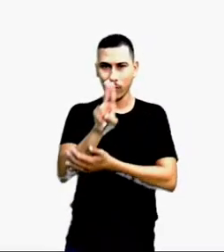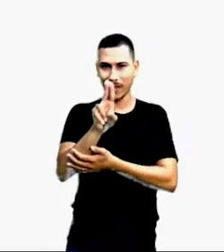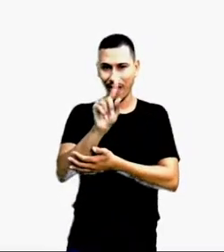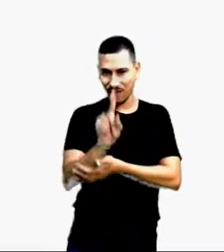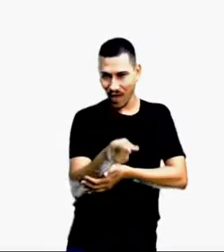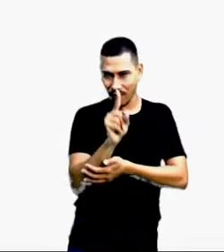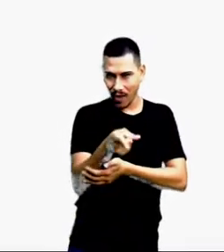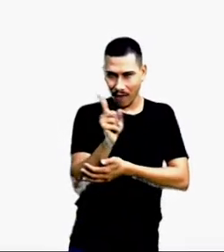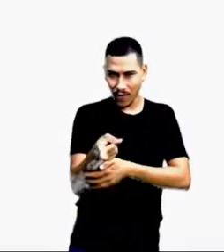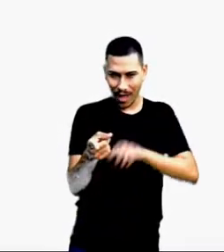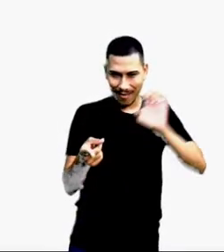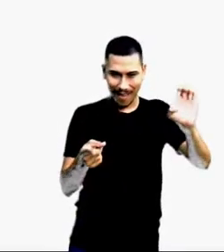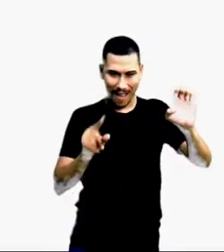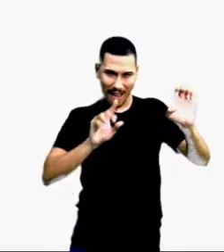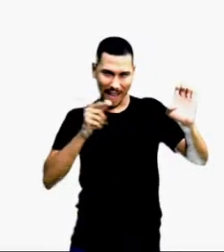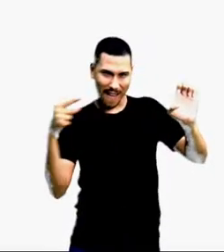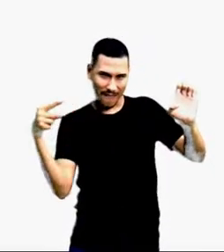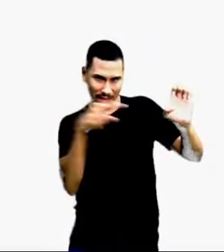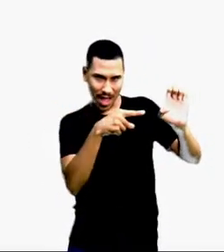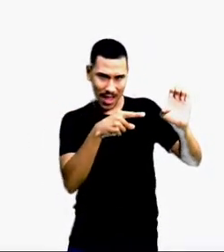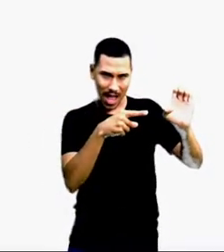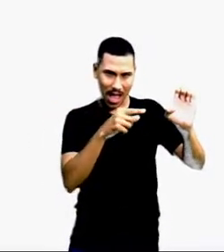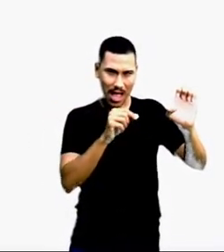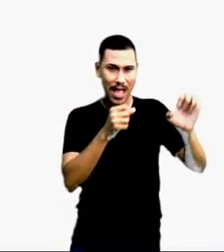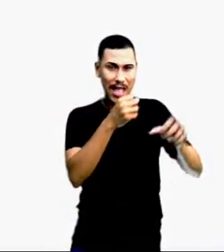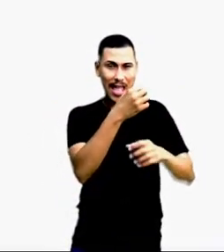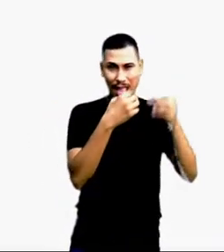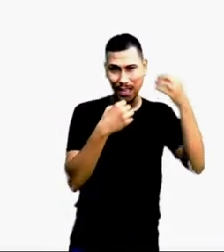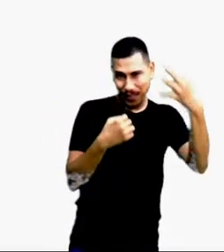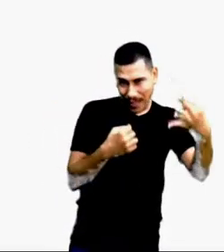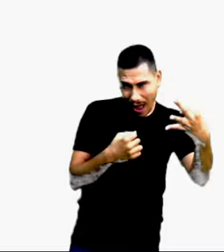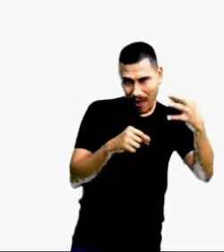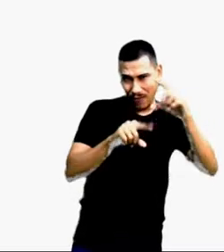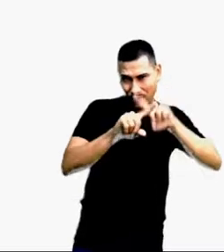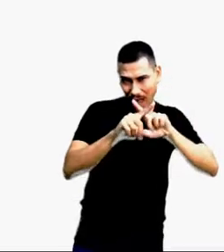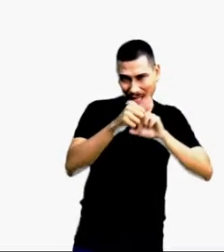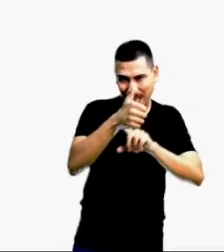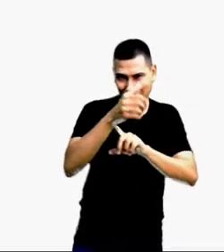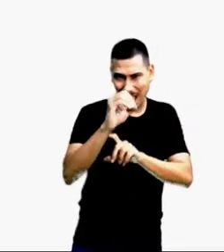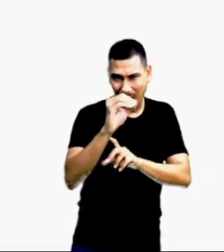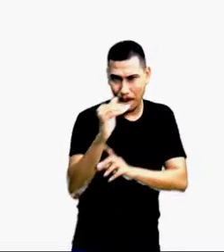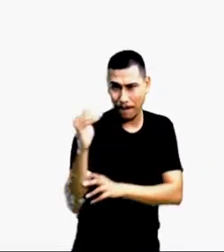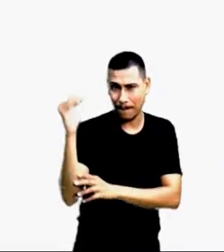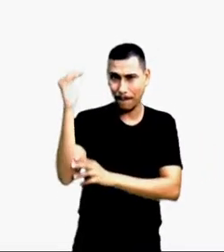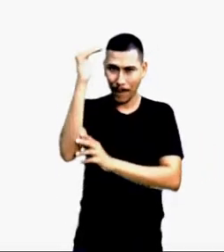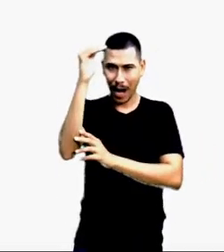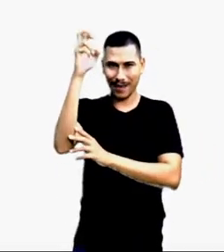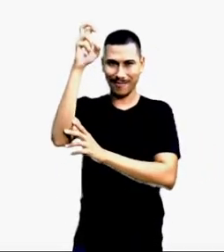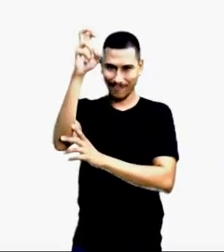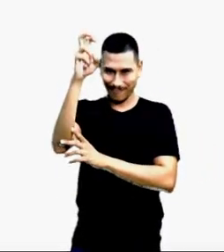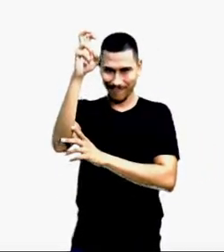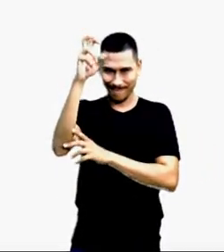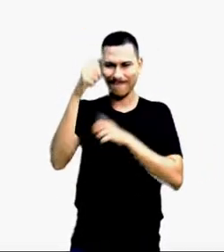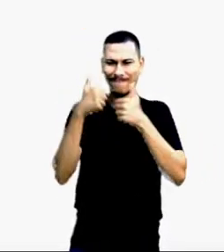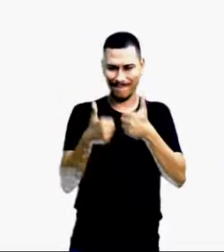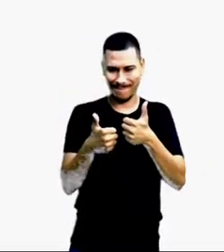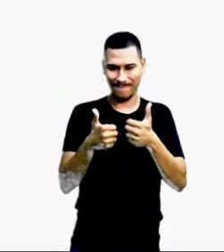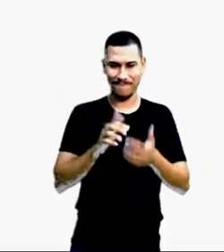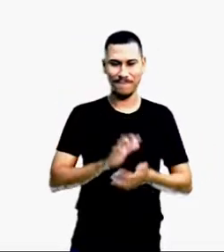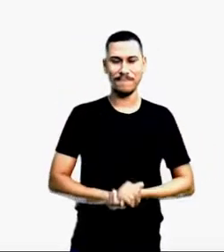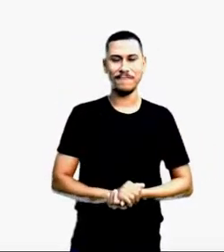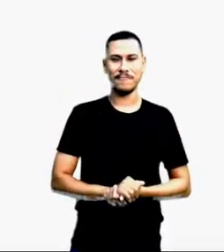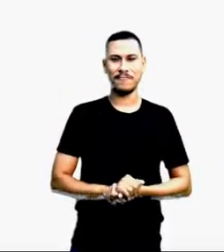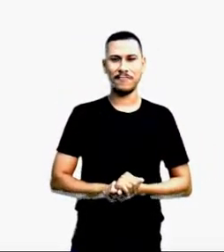lado esquerdo ficará igual a 3 vezes 10 elevado à 5ª potência. Muito bem.